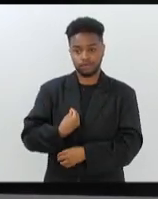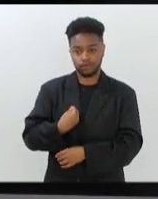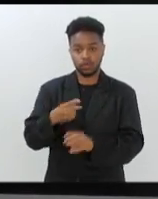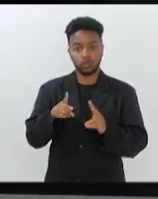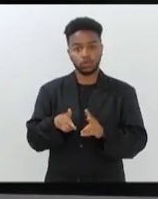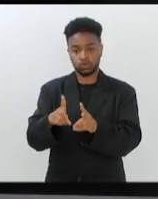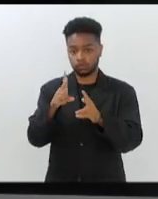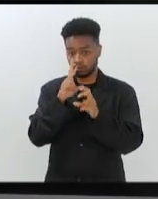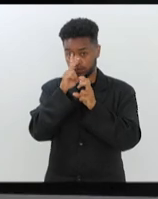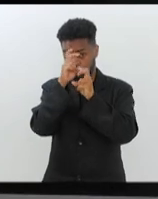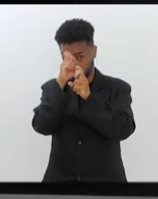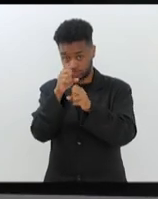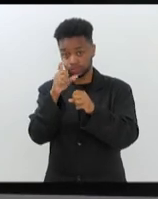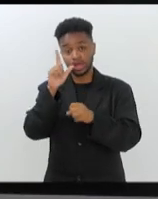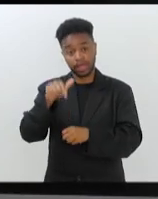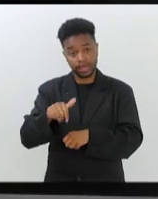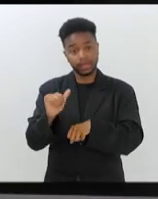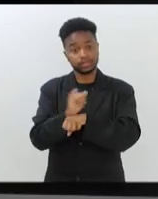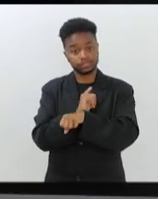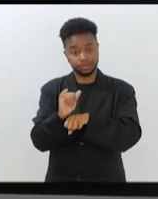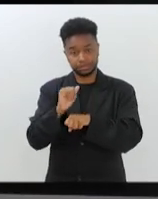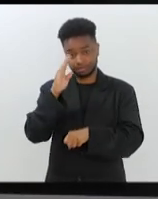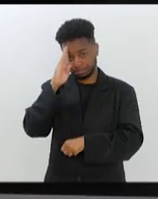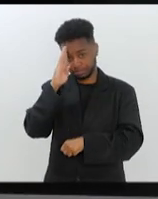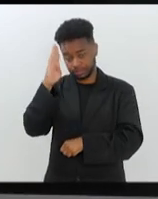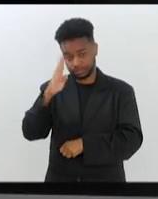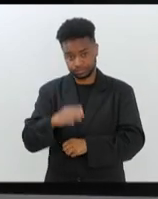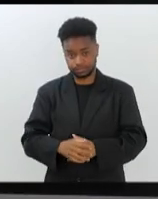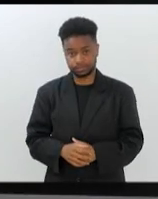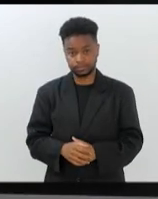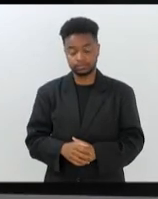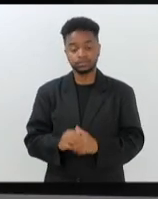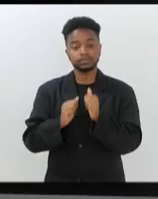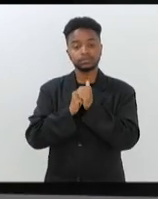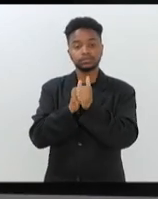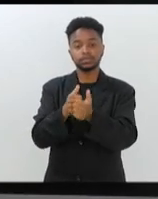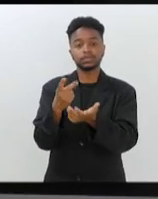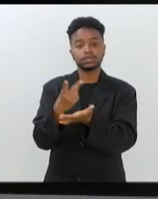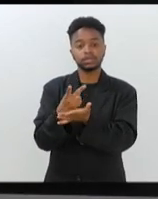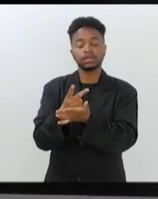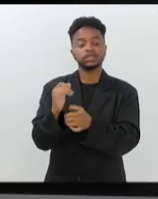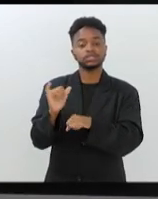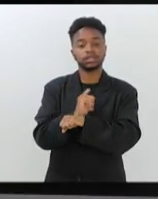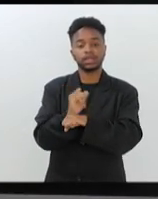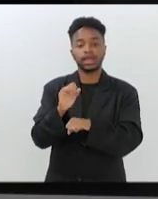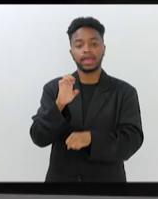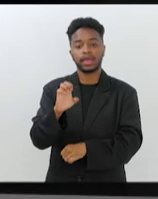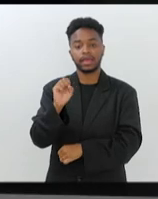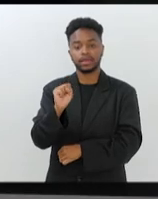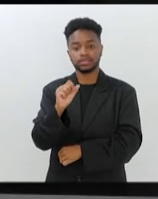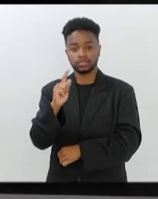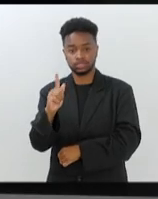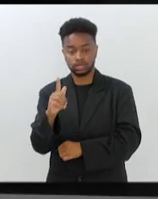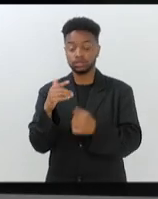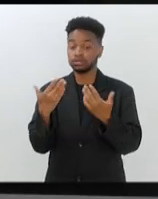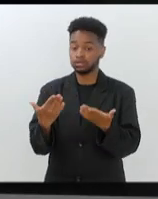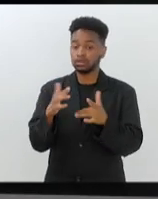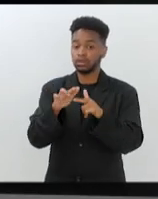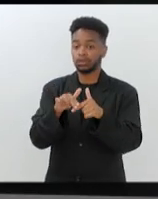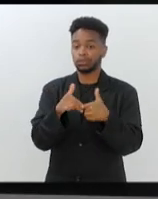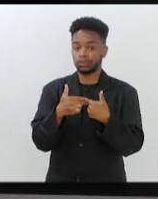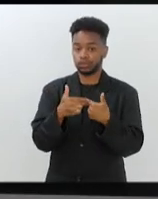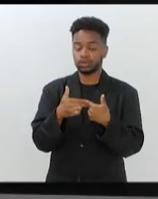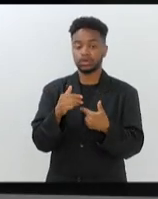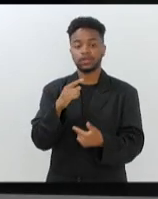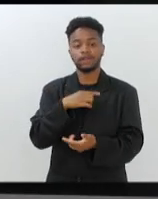forte Este é um dos pilares sempre seguindo as estratégias em esg e por isso